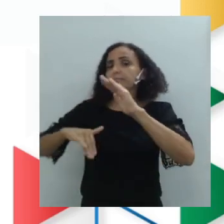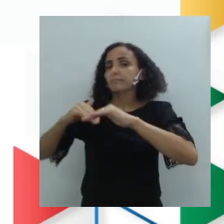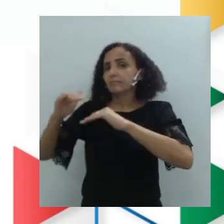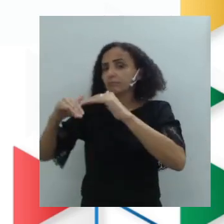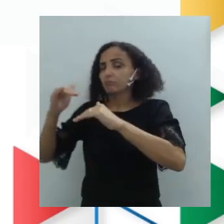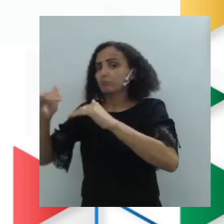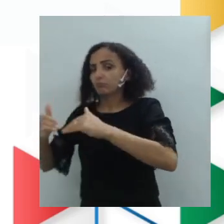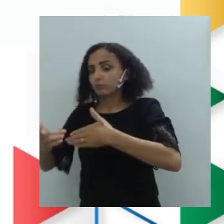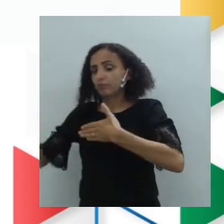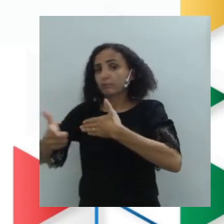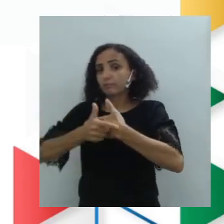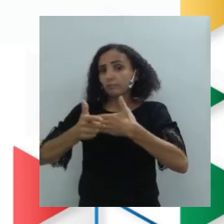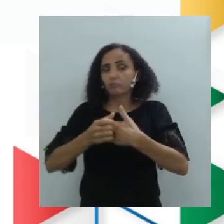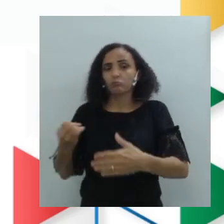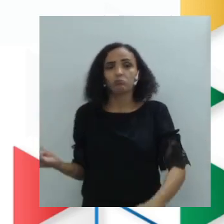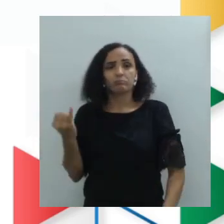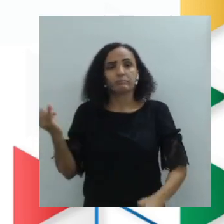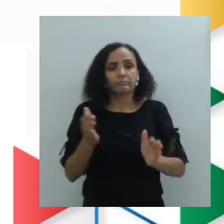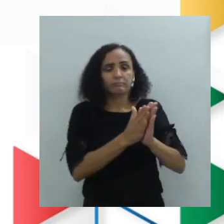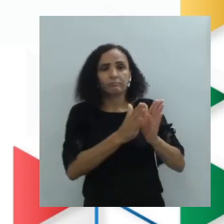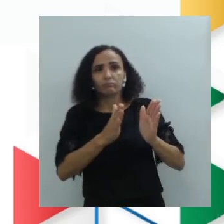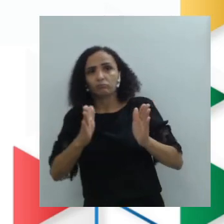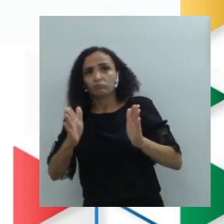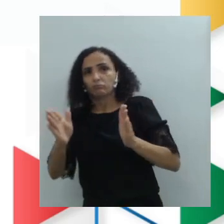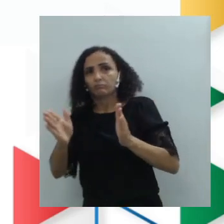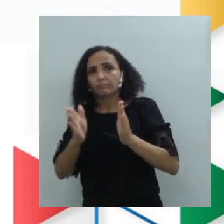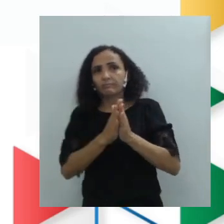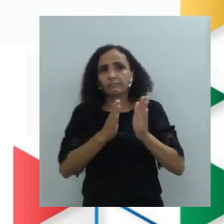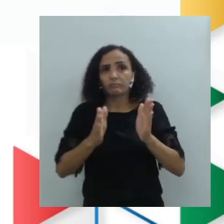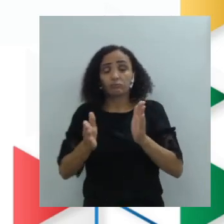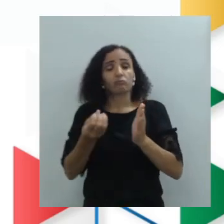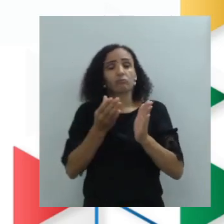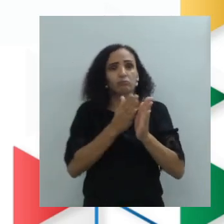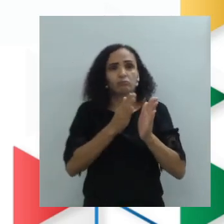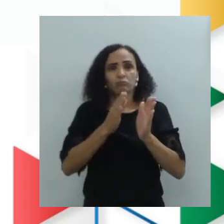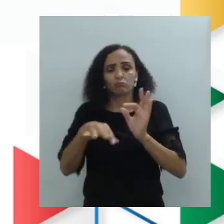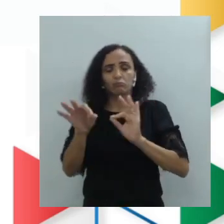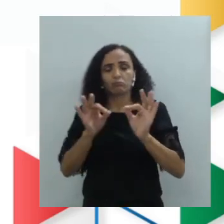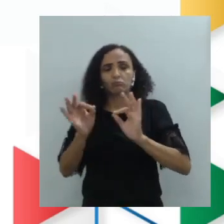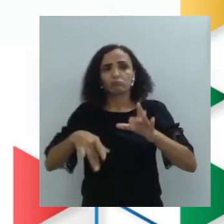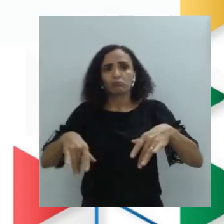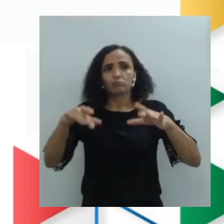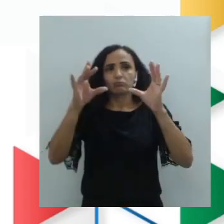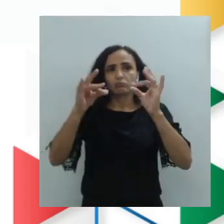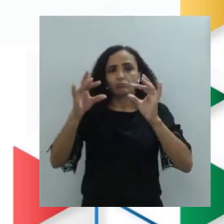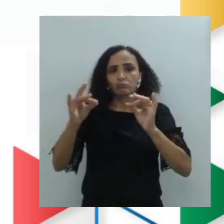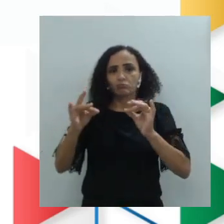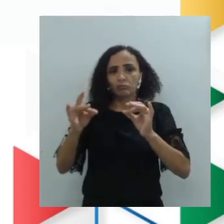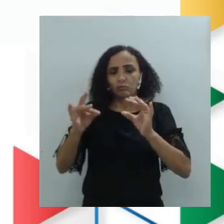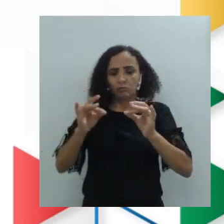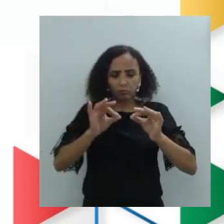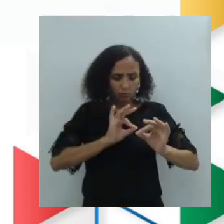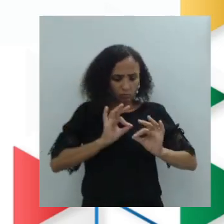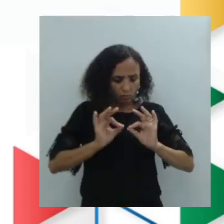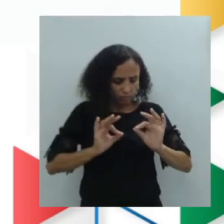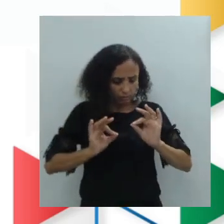determinada função formam os tecidos. Os tecidos, por sua vez, reúnem-se e formam os órgãos.